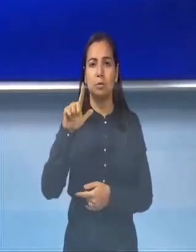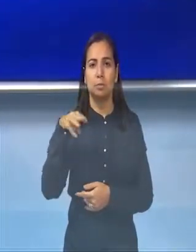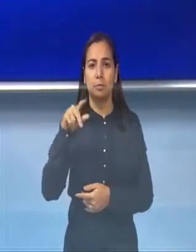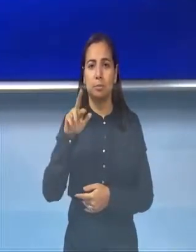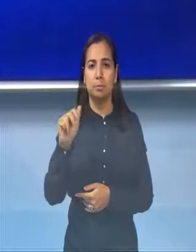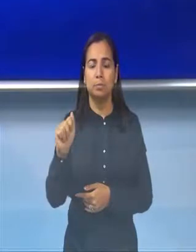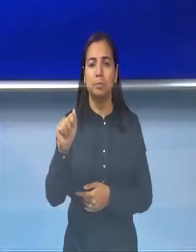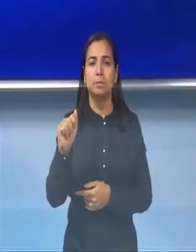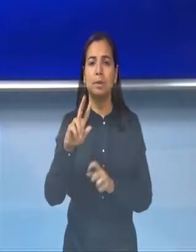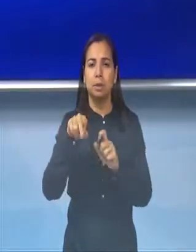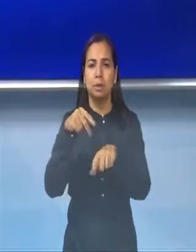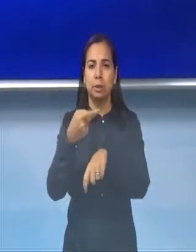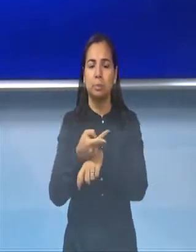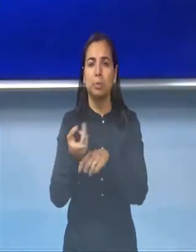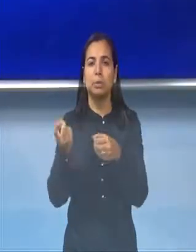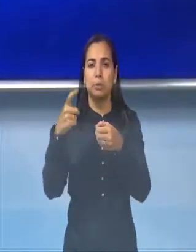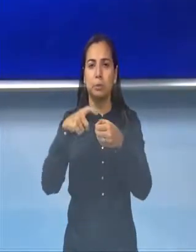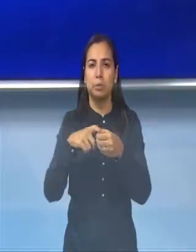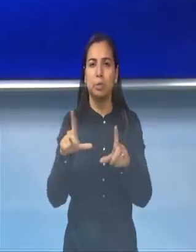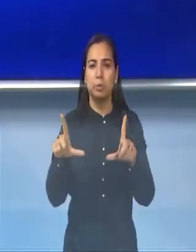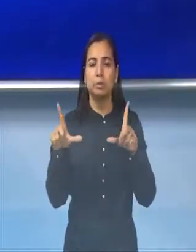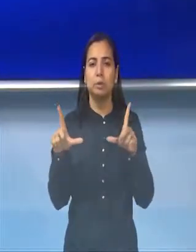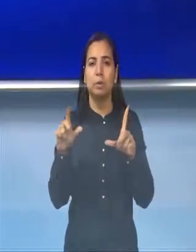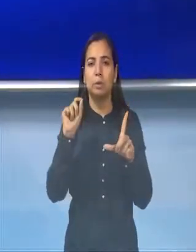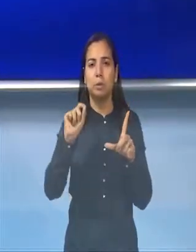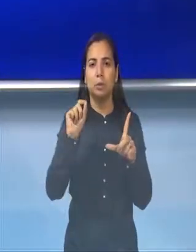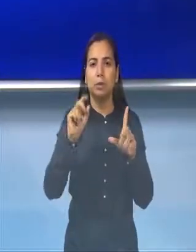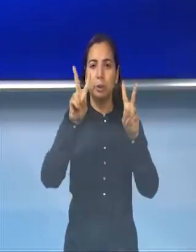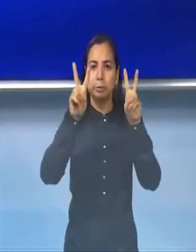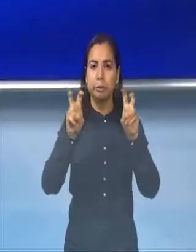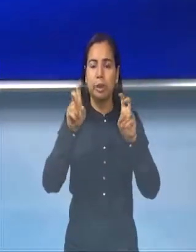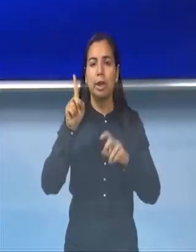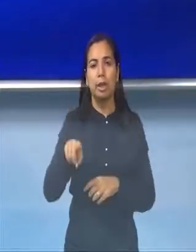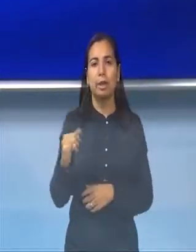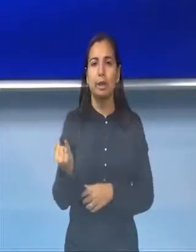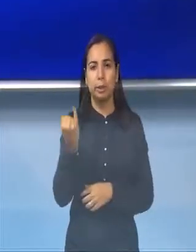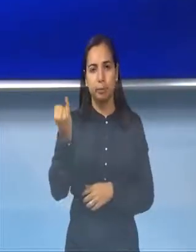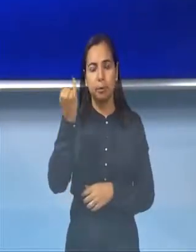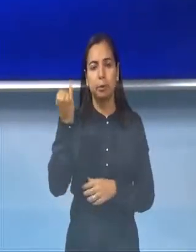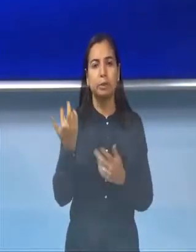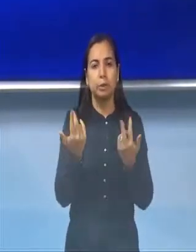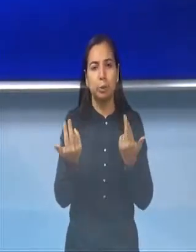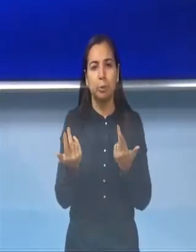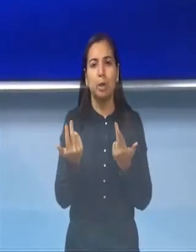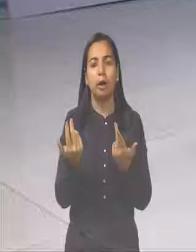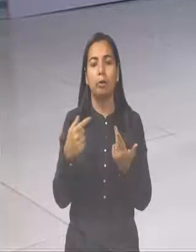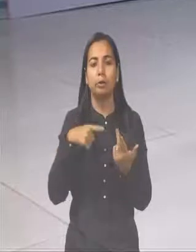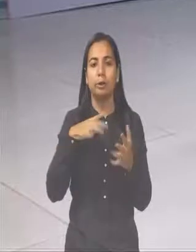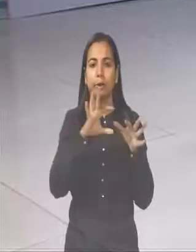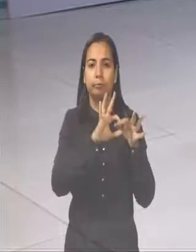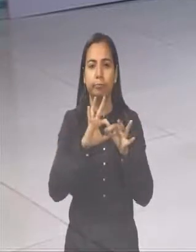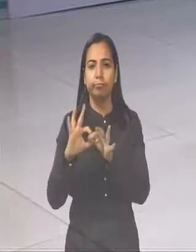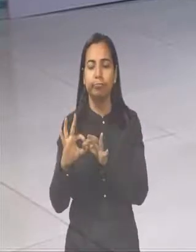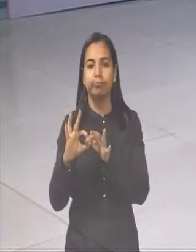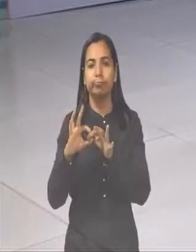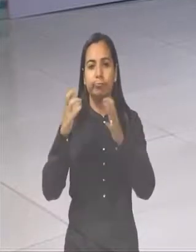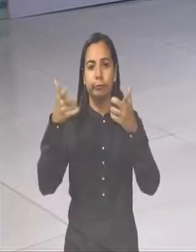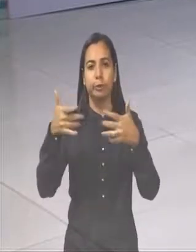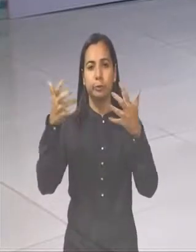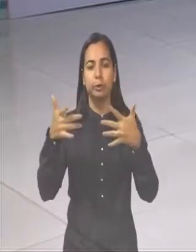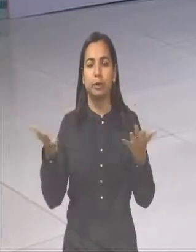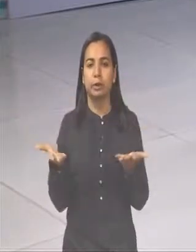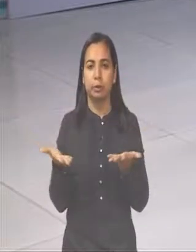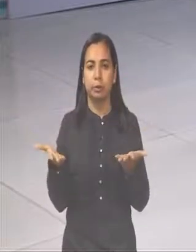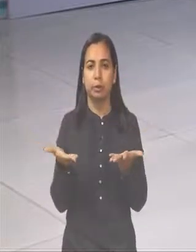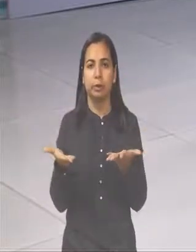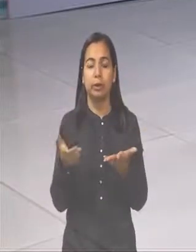nós vamos voltar e eu quero colocar um outro assunto não menos importante que tem a ver com tudo isso que nós estamos falando aqui, que é